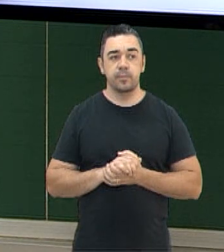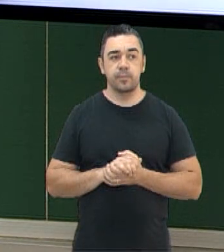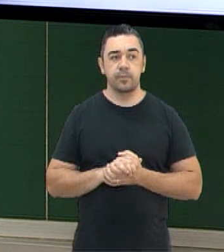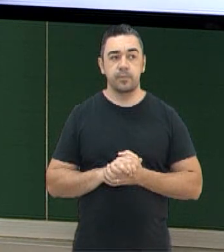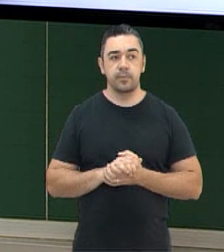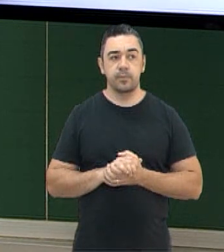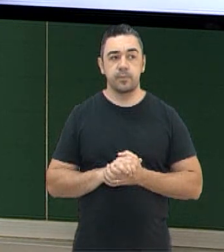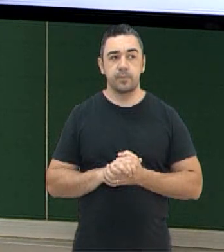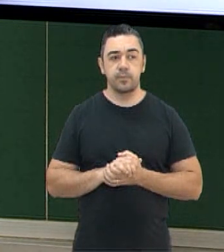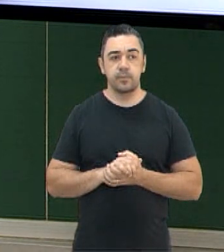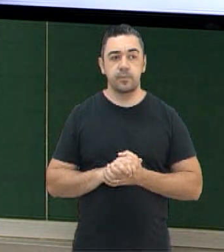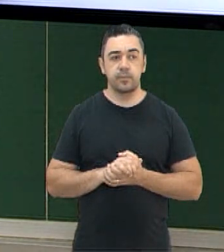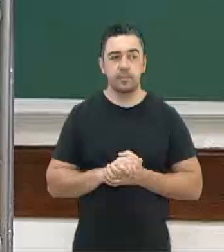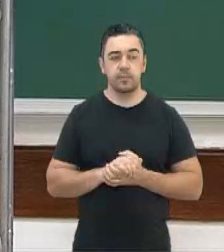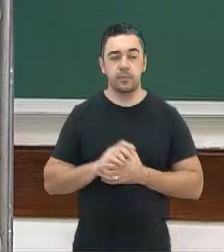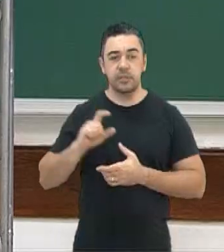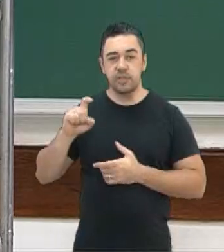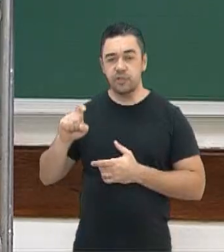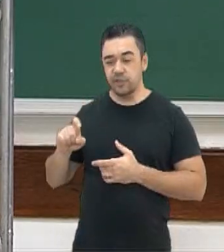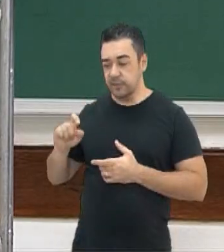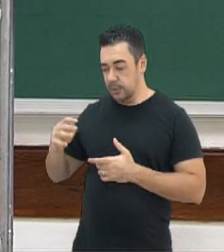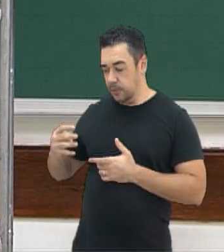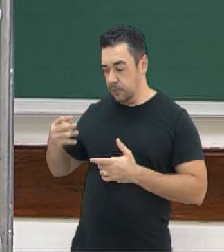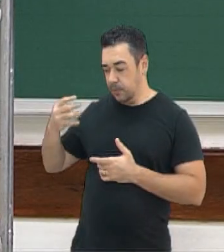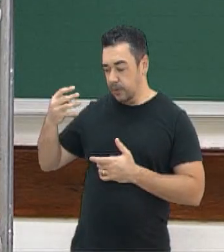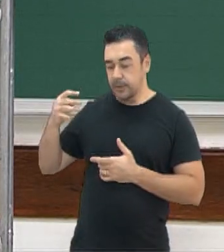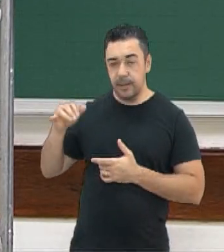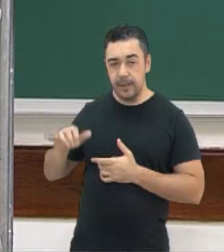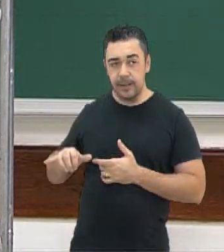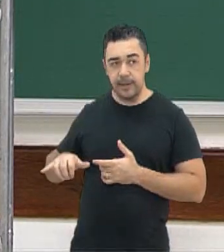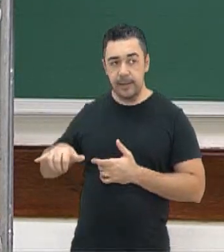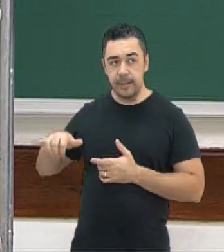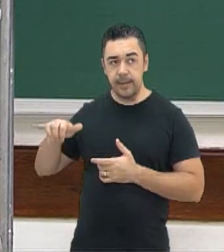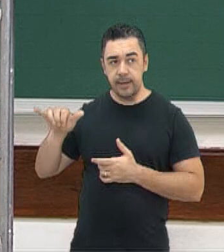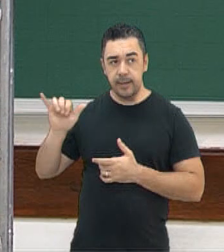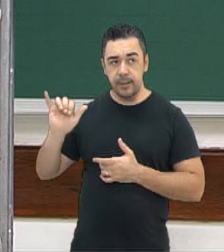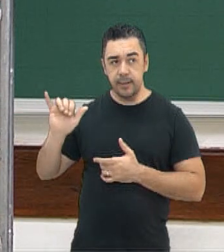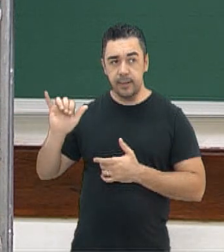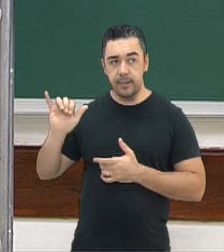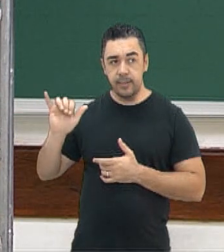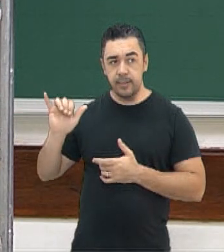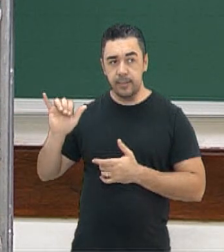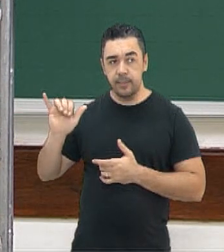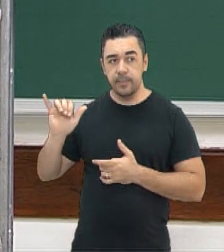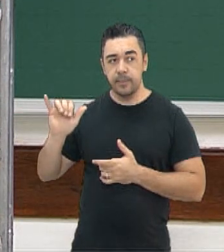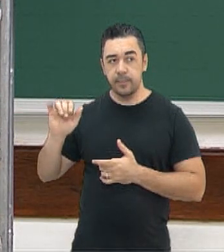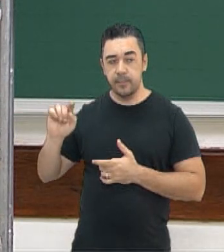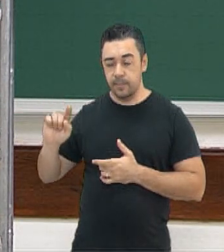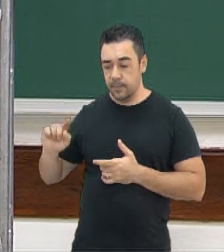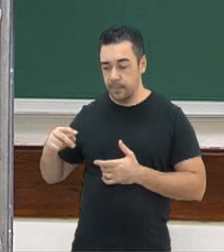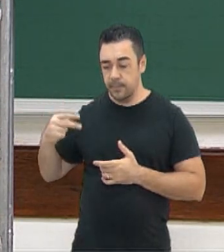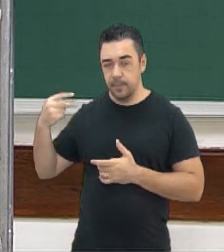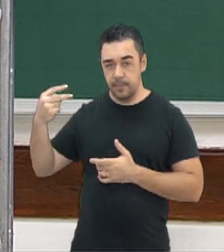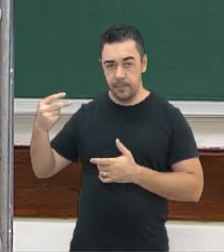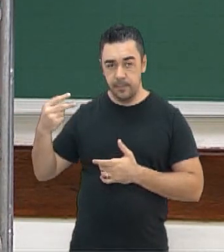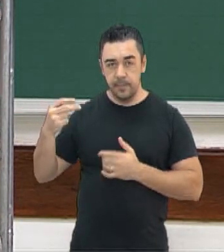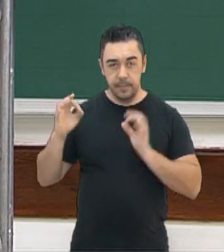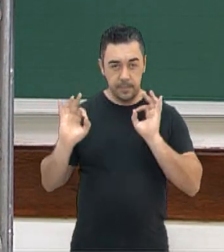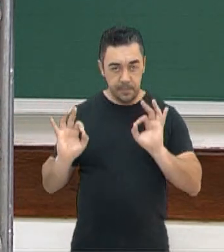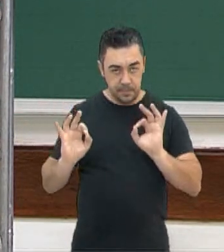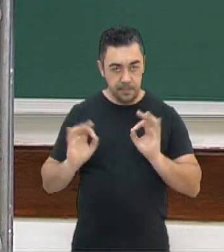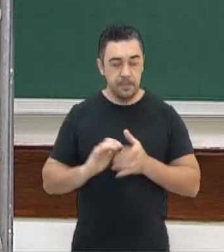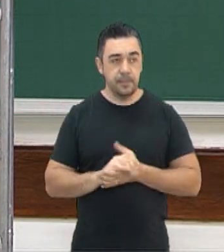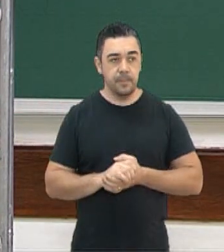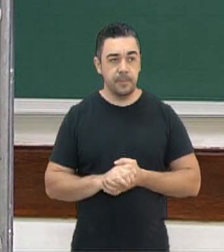menos 12 o quê? X na quarta, y ao quadrado,